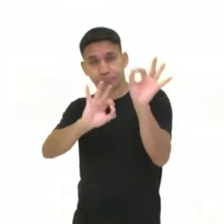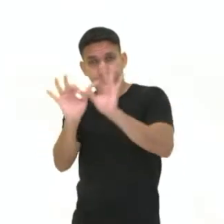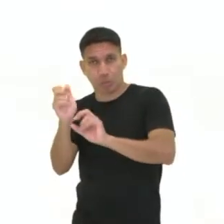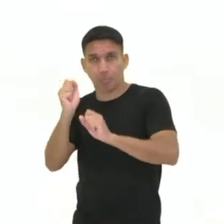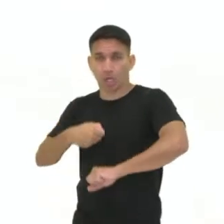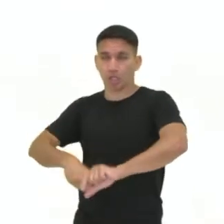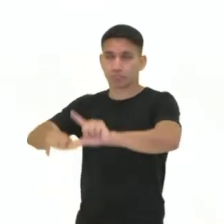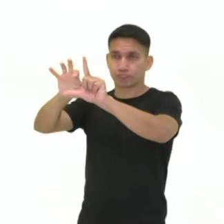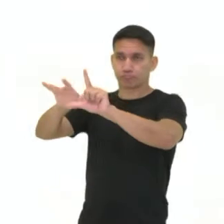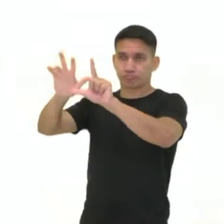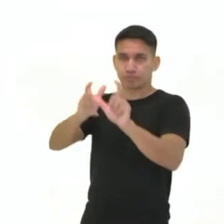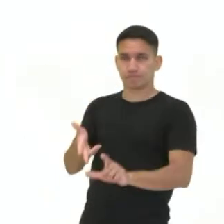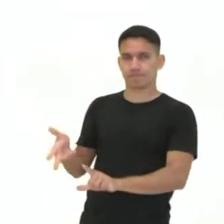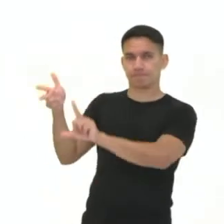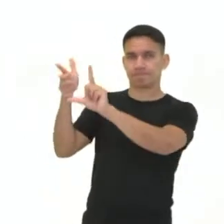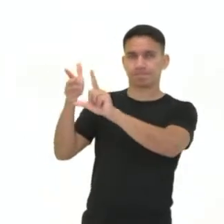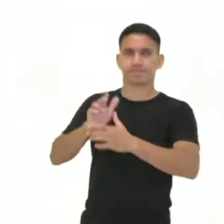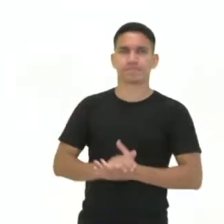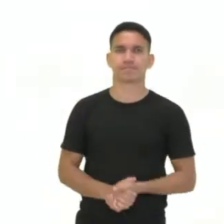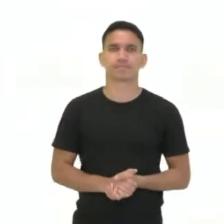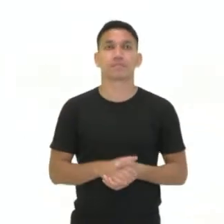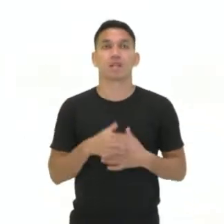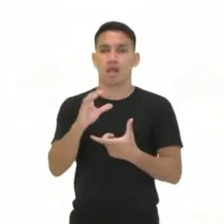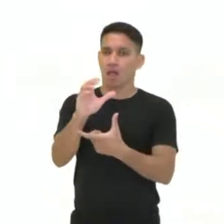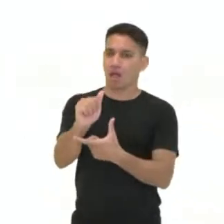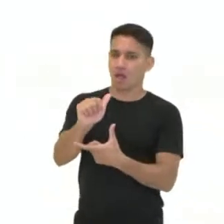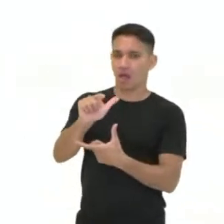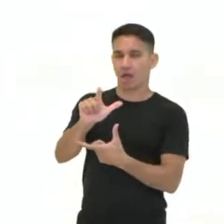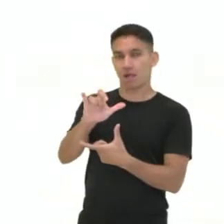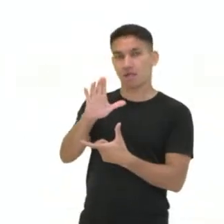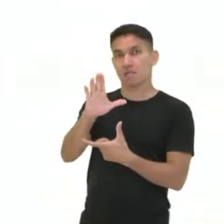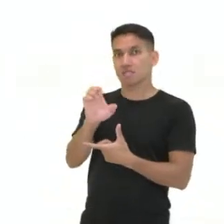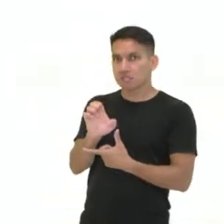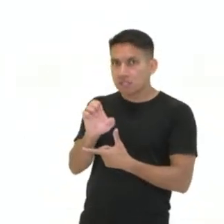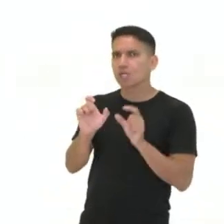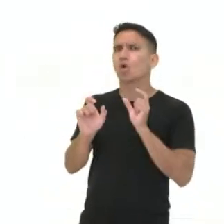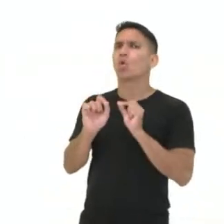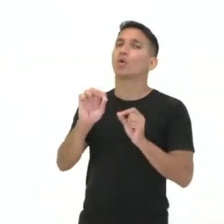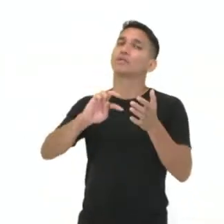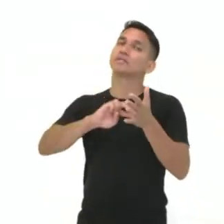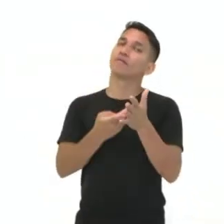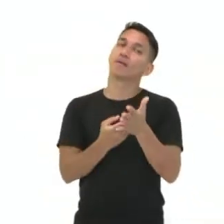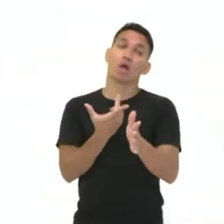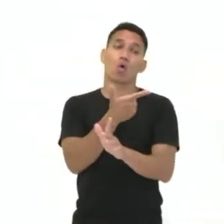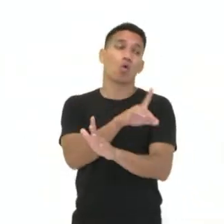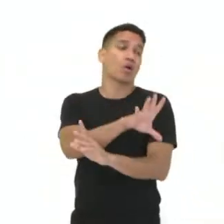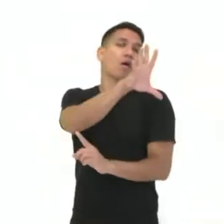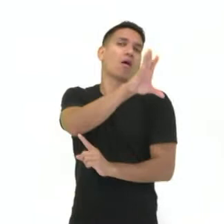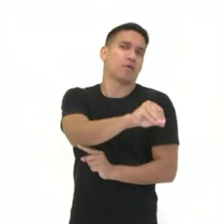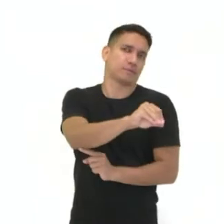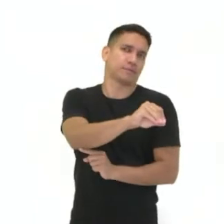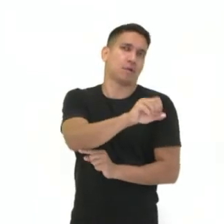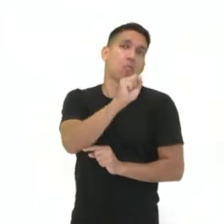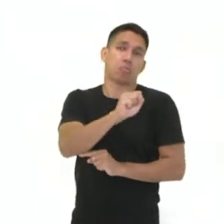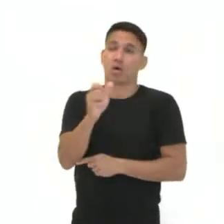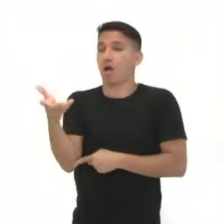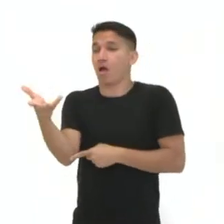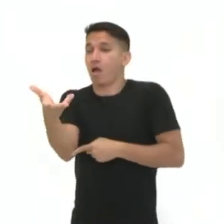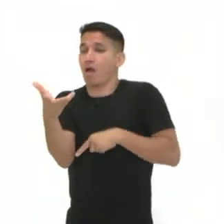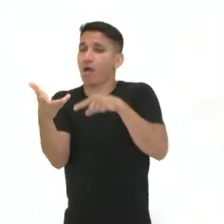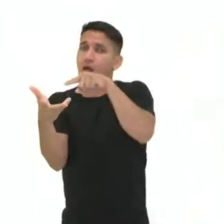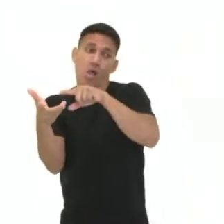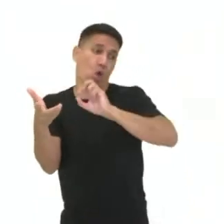para aquele QR Code. Cálice é também cálice. O silenciamento brutal daqueles